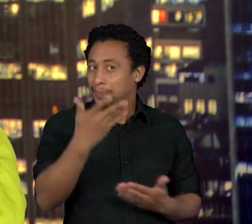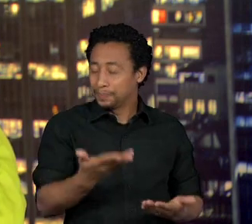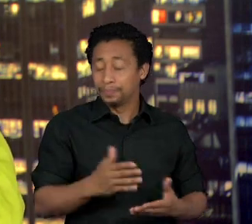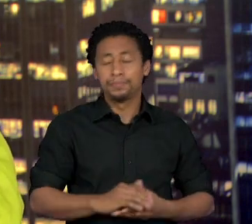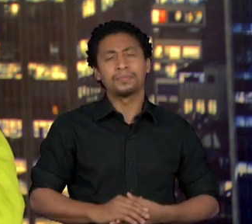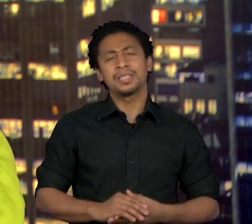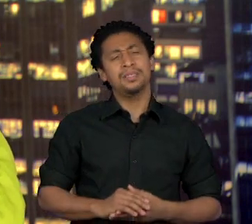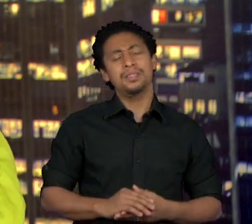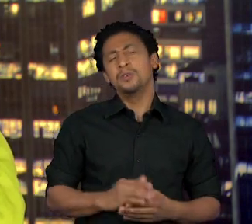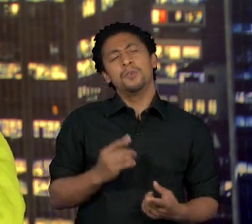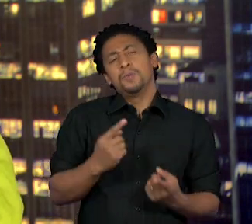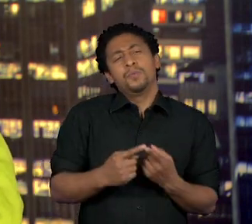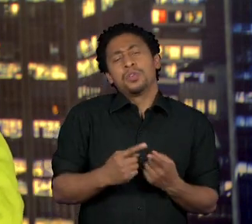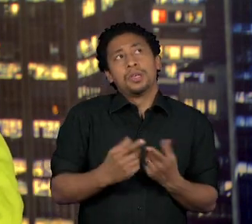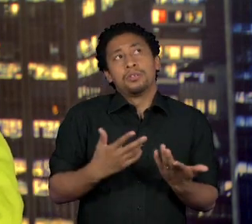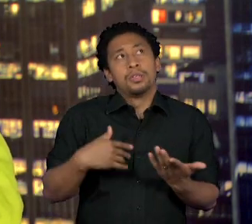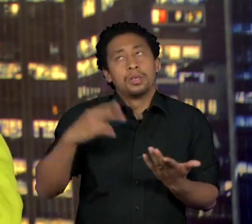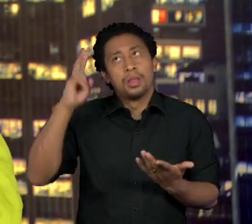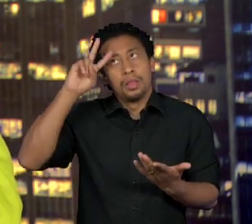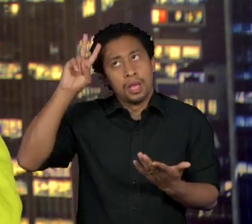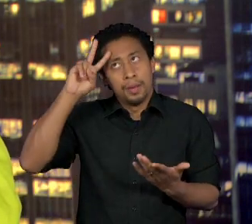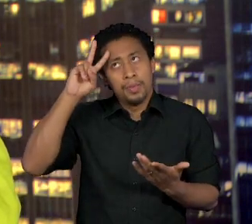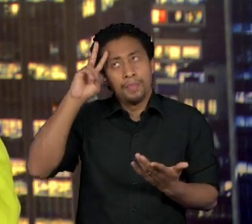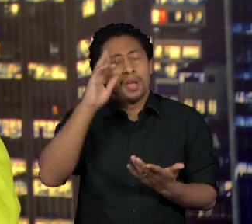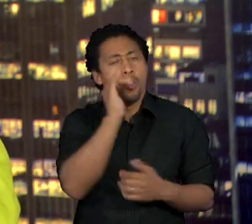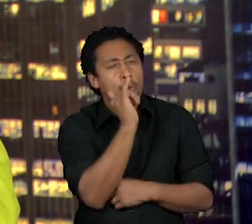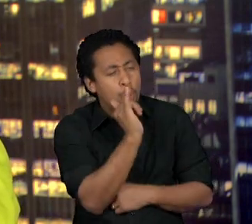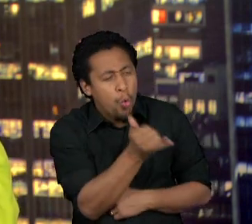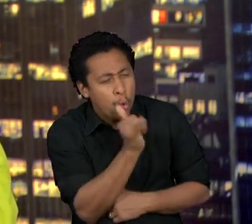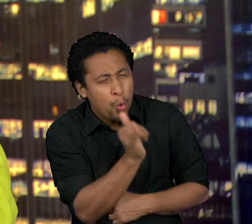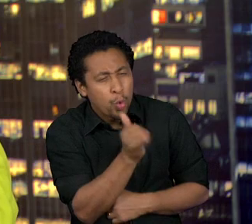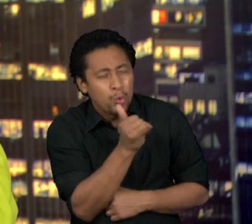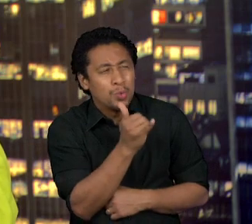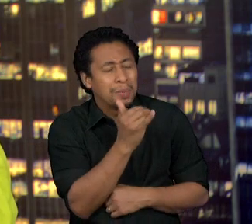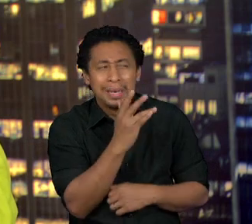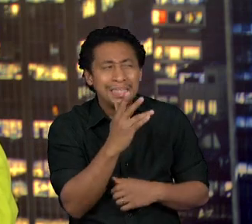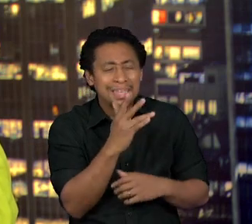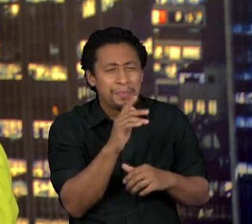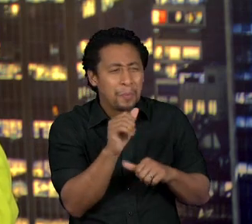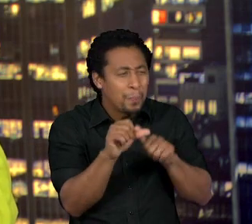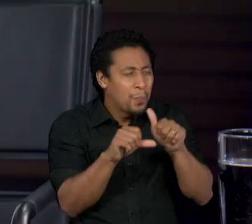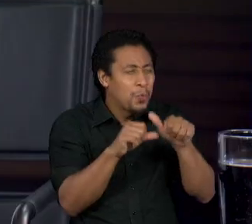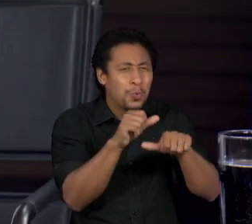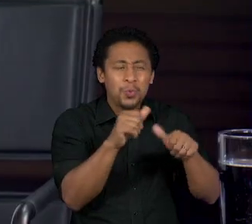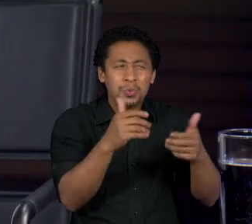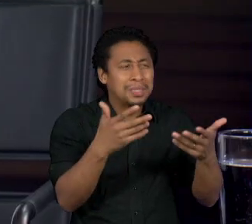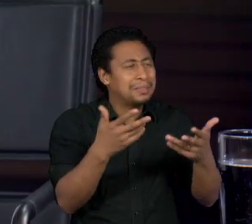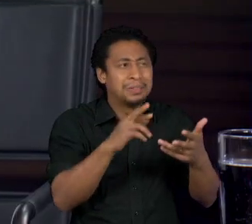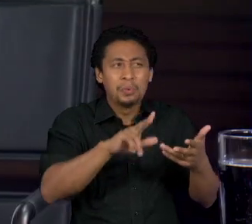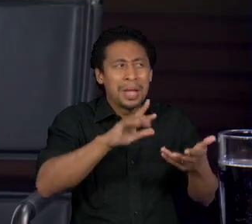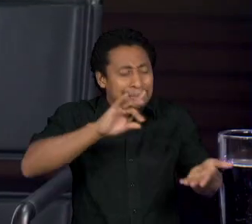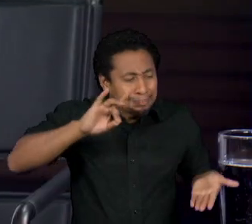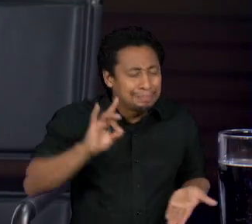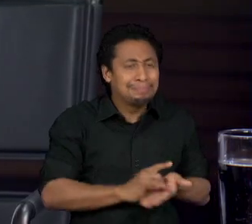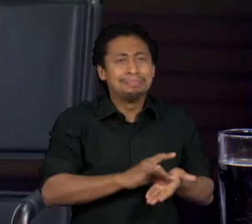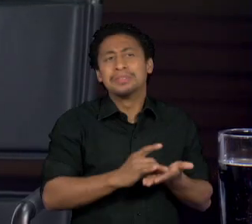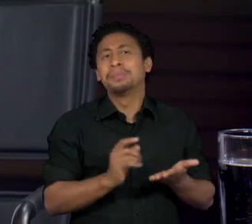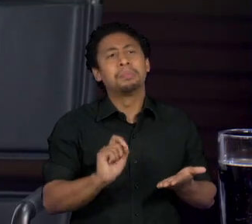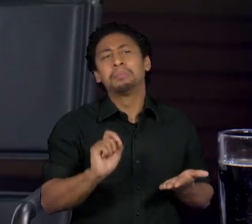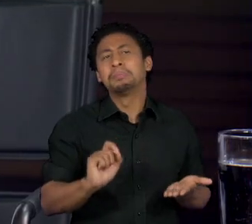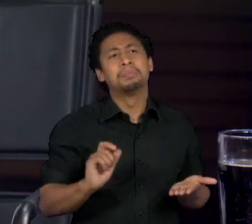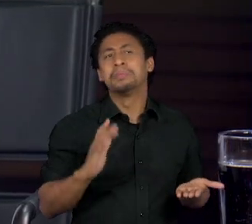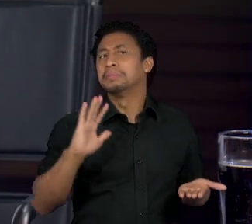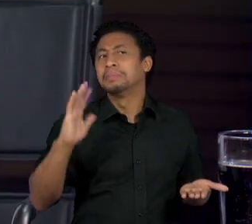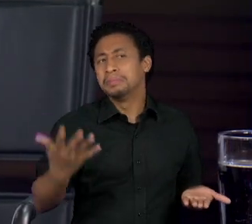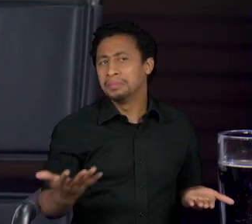uma memória e conta um fato, mas não exatamente da forma que aconteceu? Bom, aí das mais